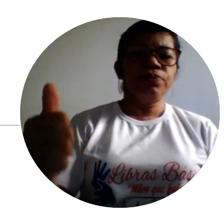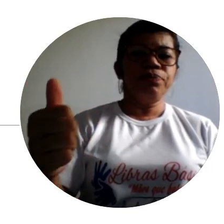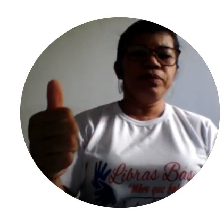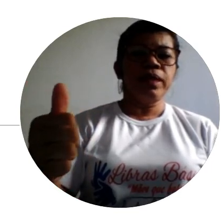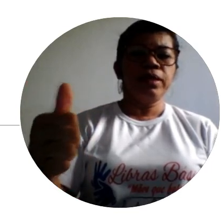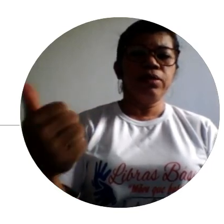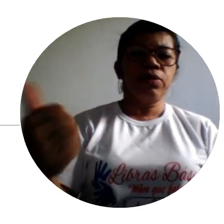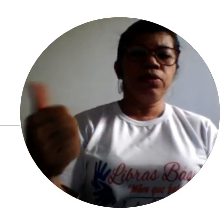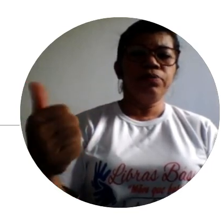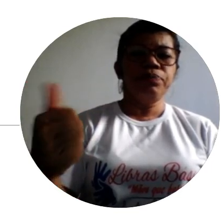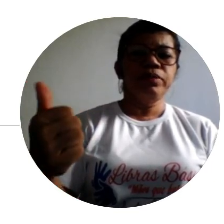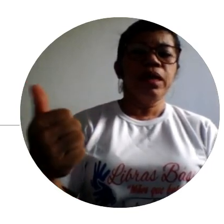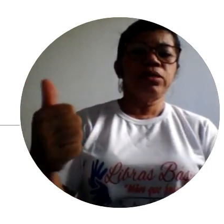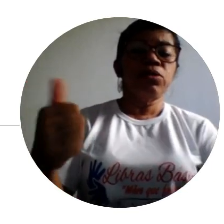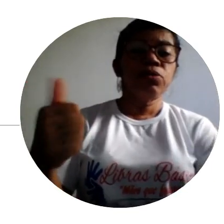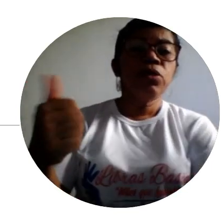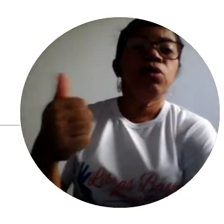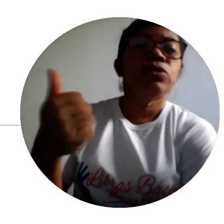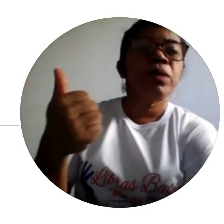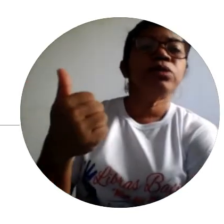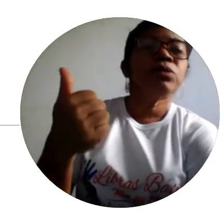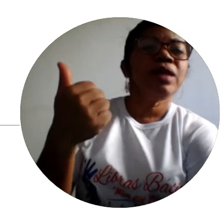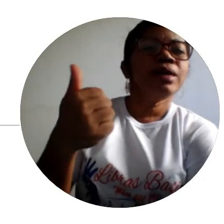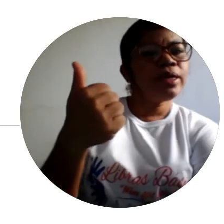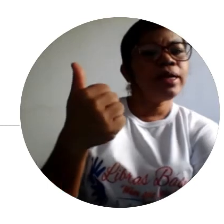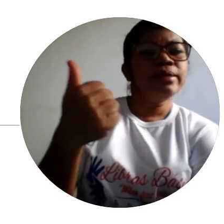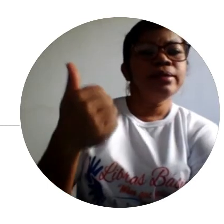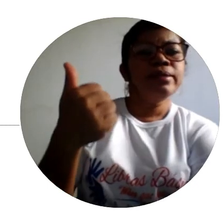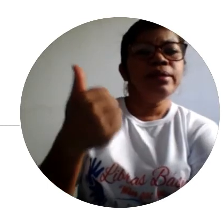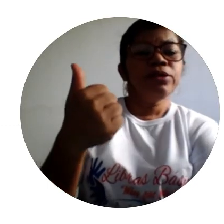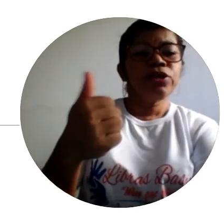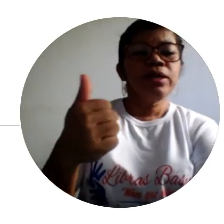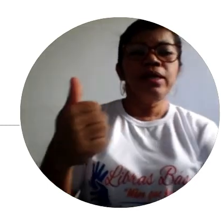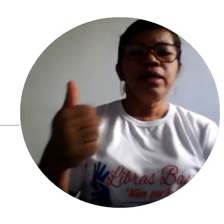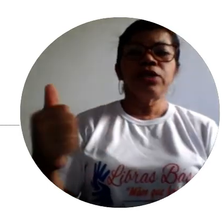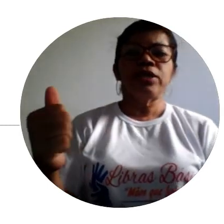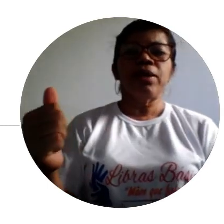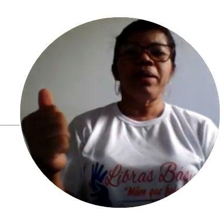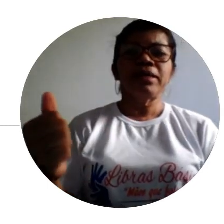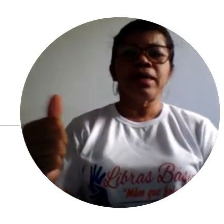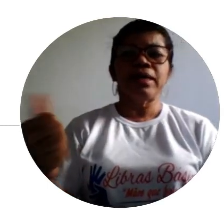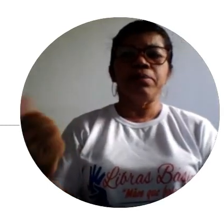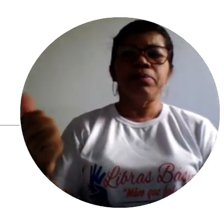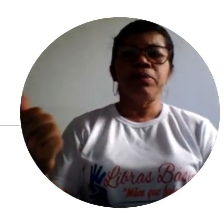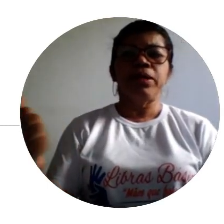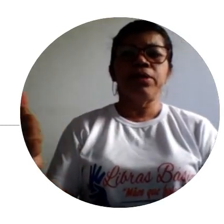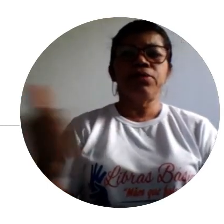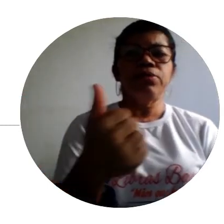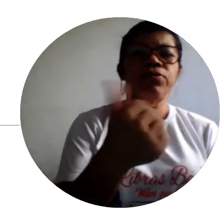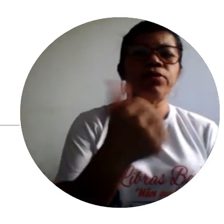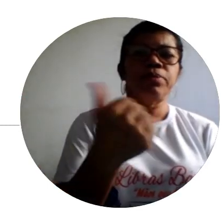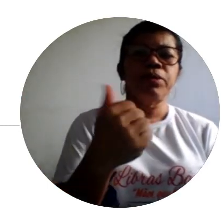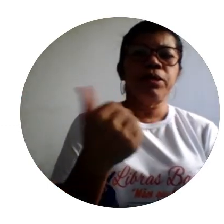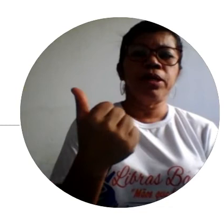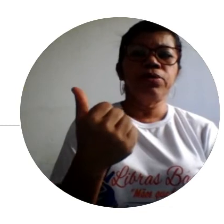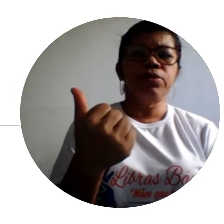1. Tá? Ó. São os mesmos cardinais. Só que a gente dá uma balançada. Primeiro,